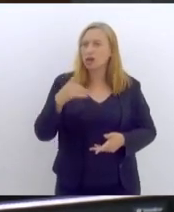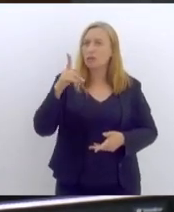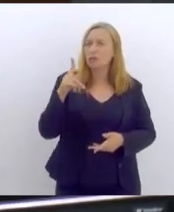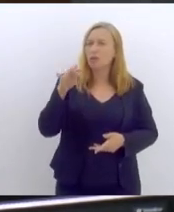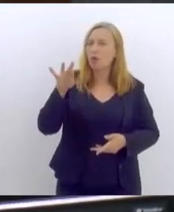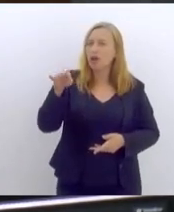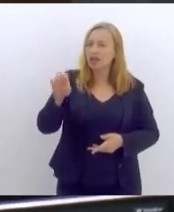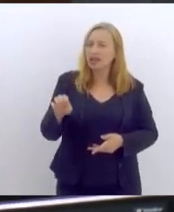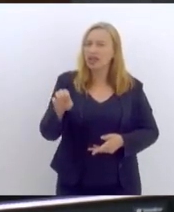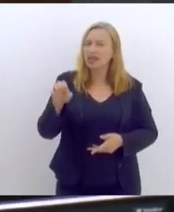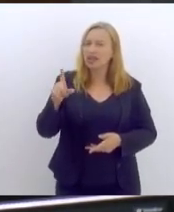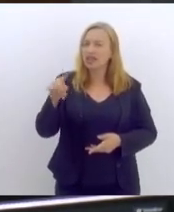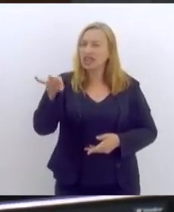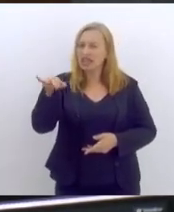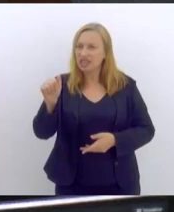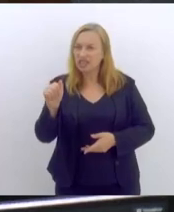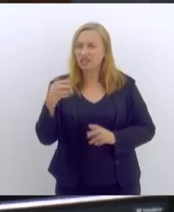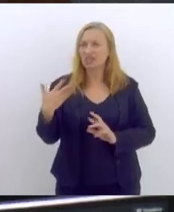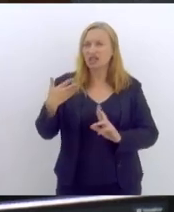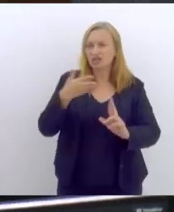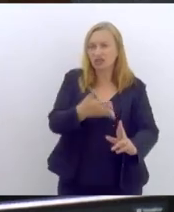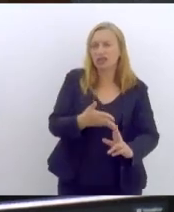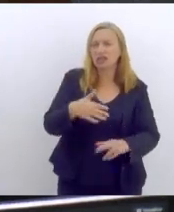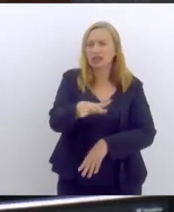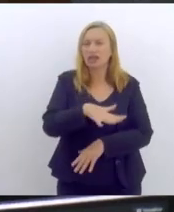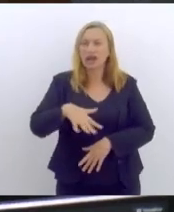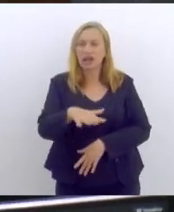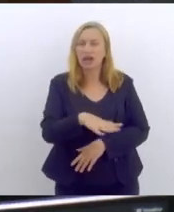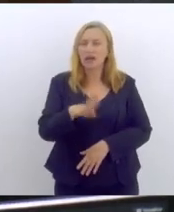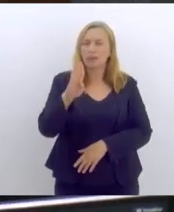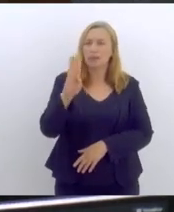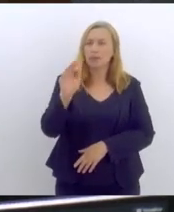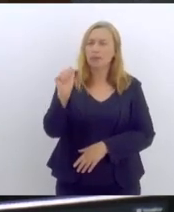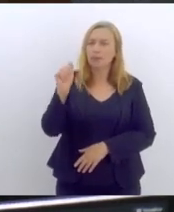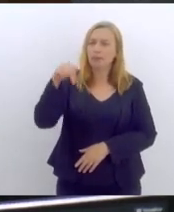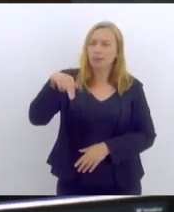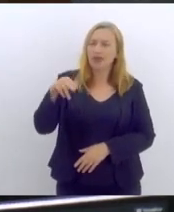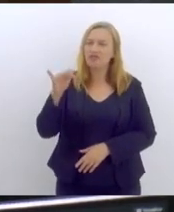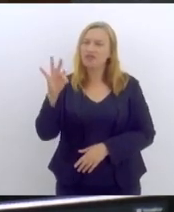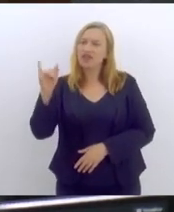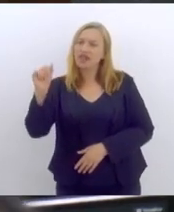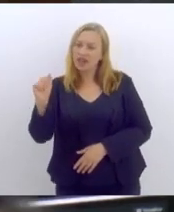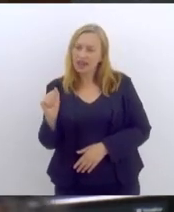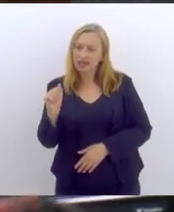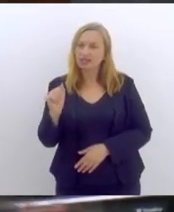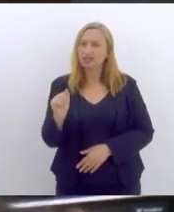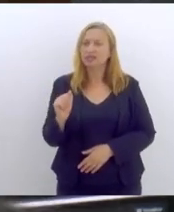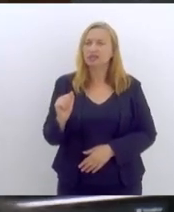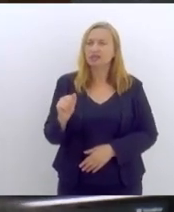de referência na área de Benfica, que vai atender a nossa população